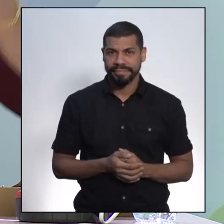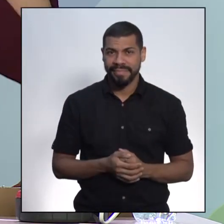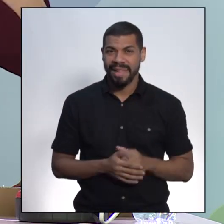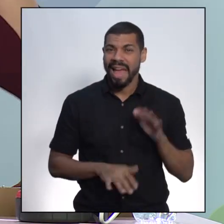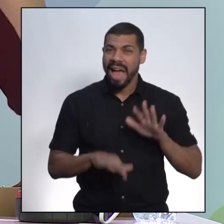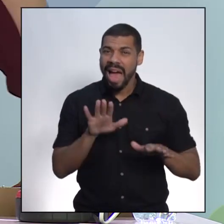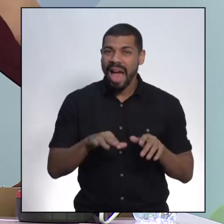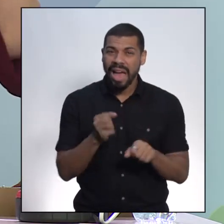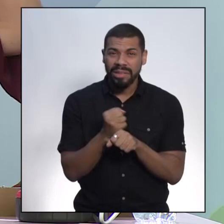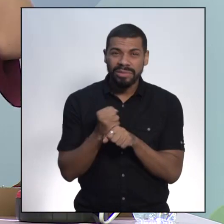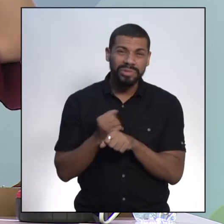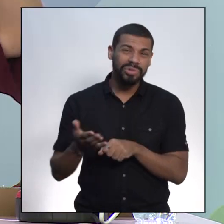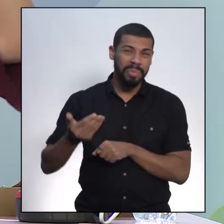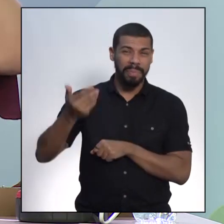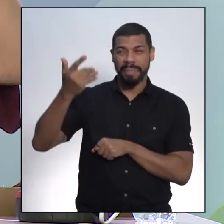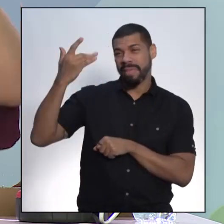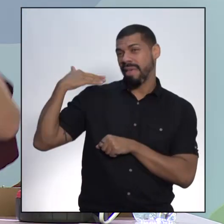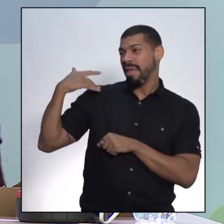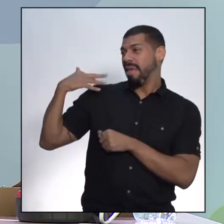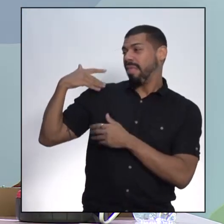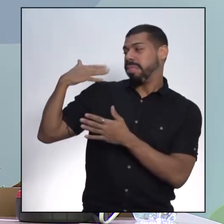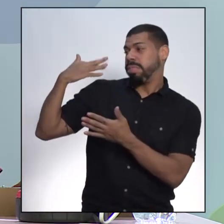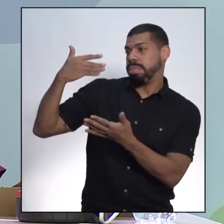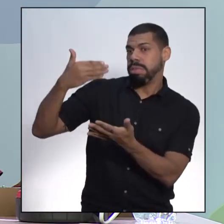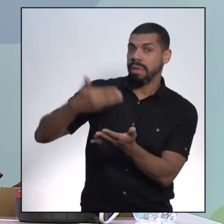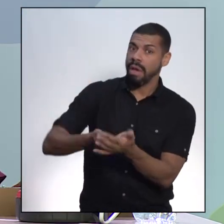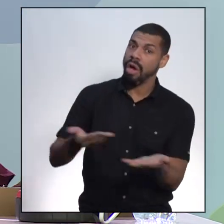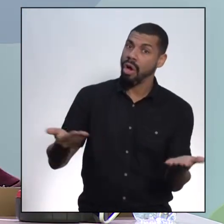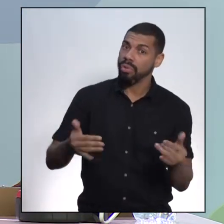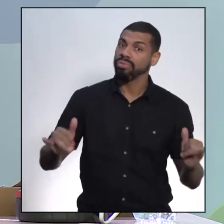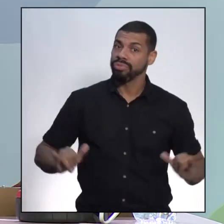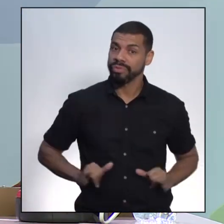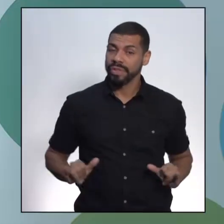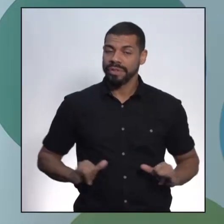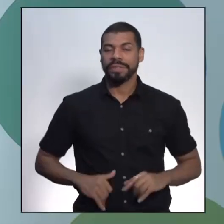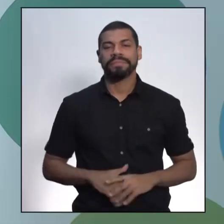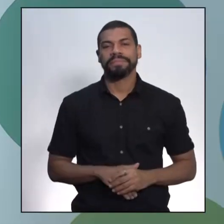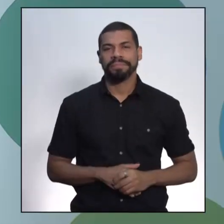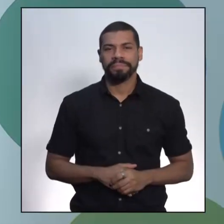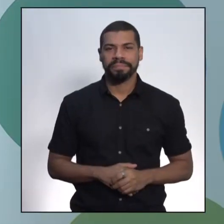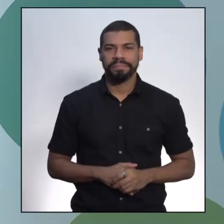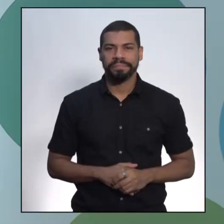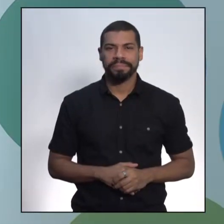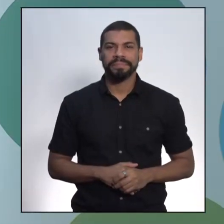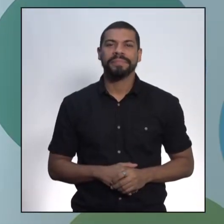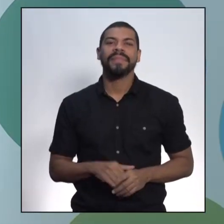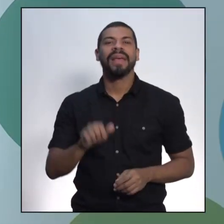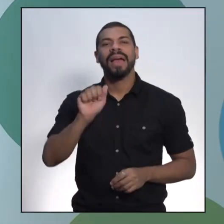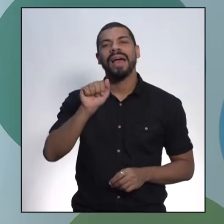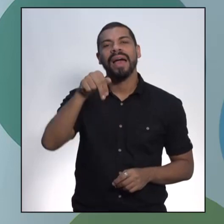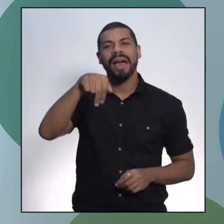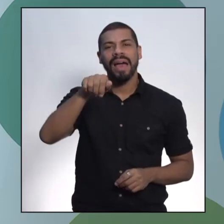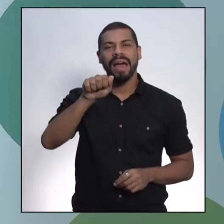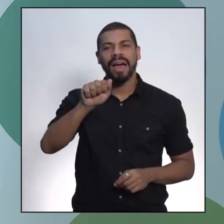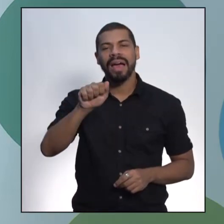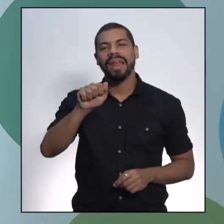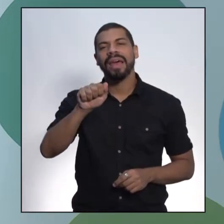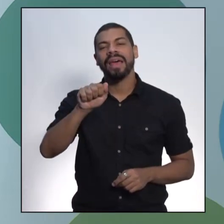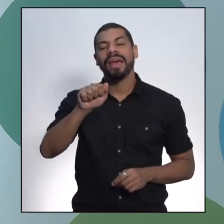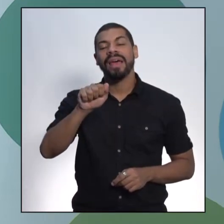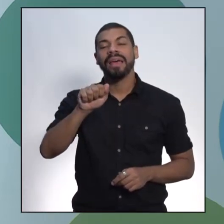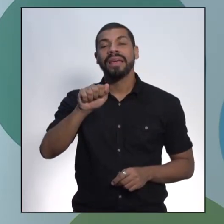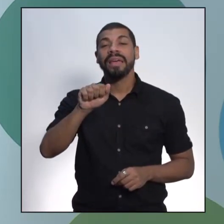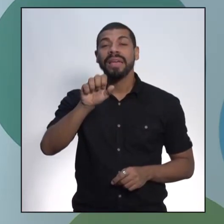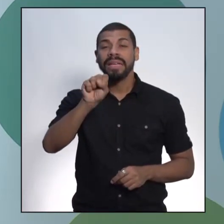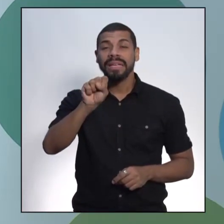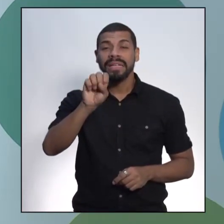situações advindas lá dos nossos antepassados. Pois é, a Ana Laura e a Stephanie, elas acertaram 100 anos, e a